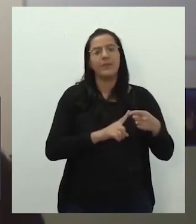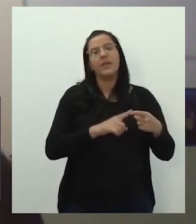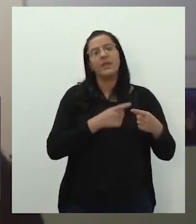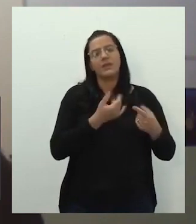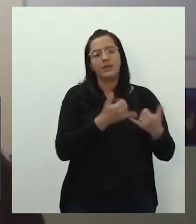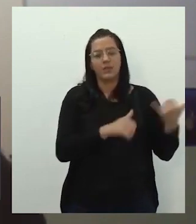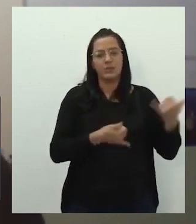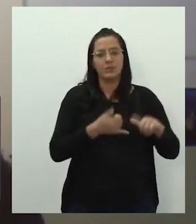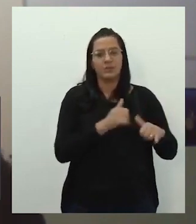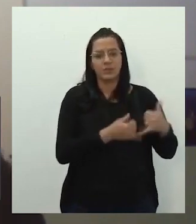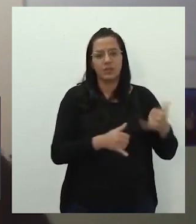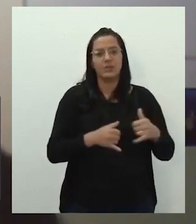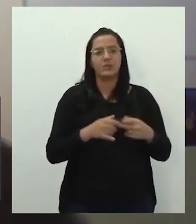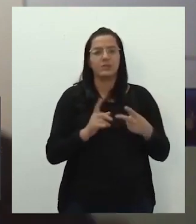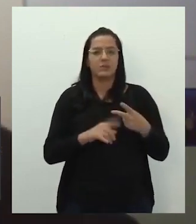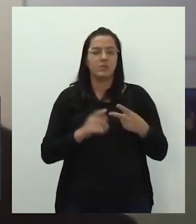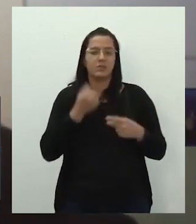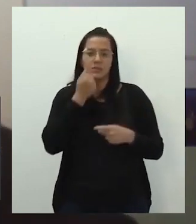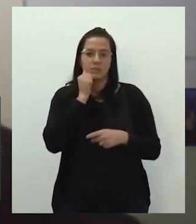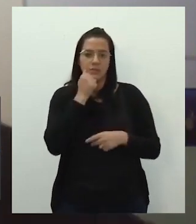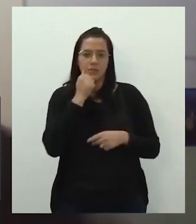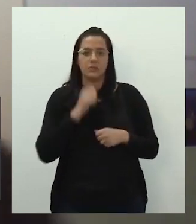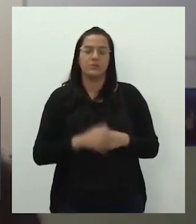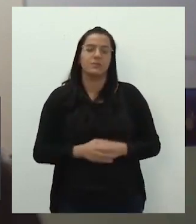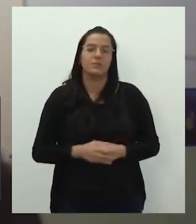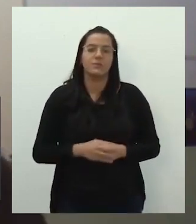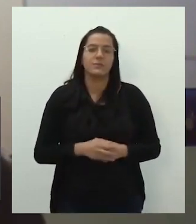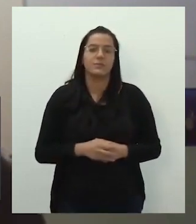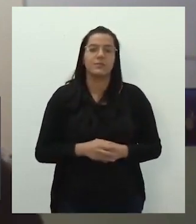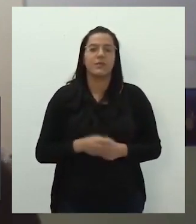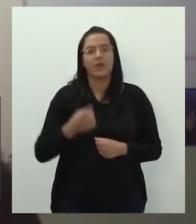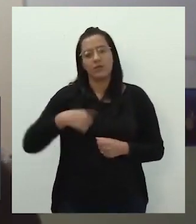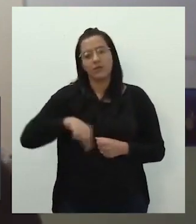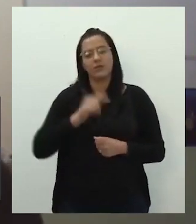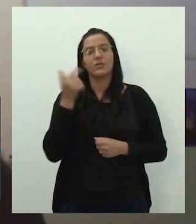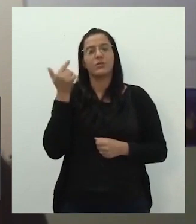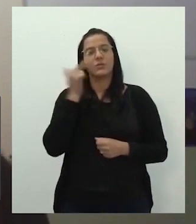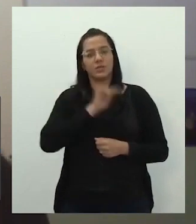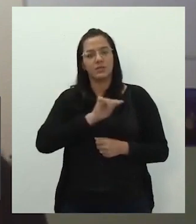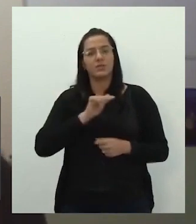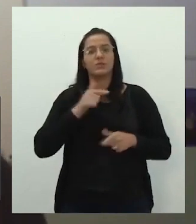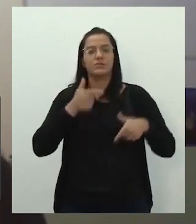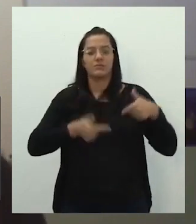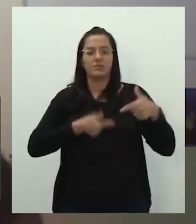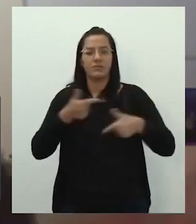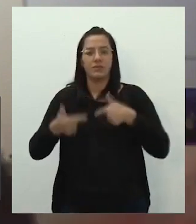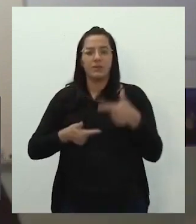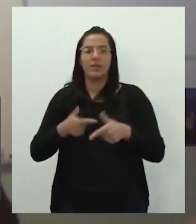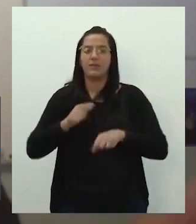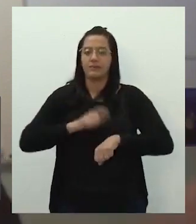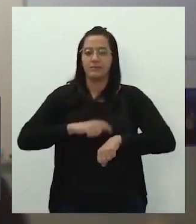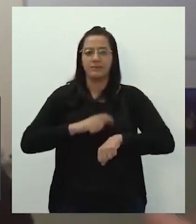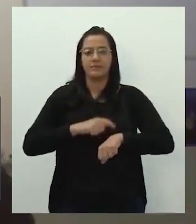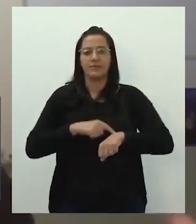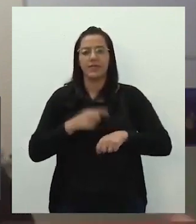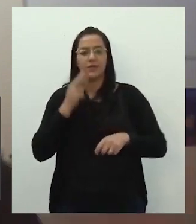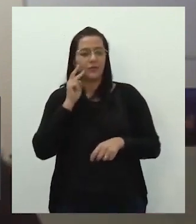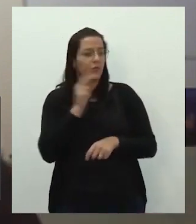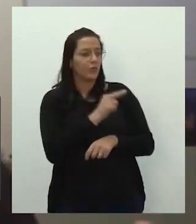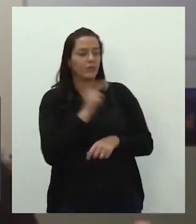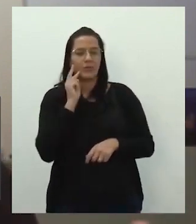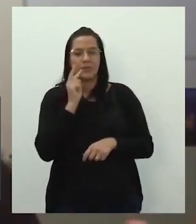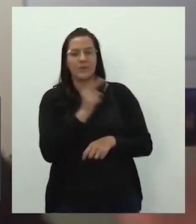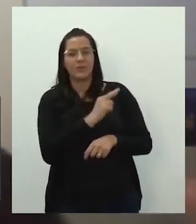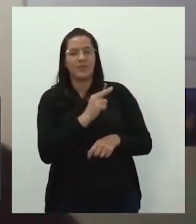Fazendo 2 aulas por cada habilidade. E aí a gente tem conseguido fazer isso aí a maior parte do tempo. Estou dando uma olhadinha aqui para o lado, porque o pessoal